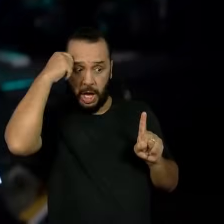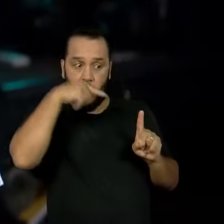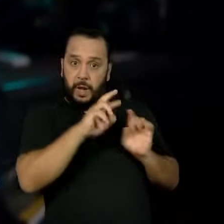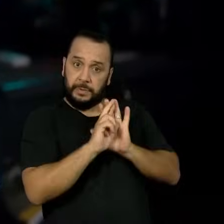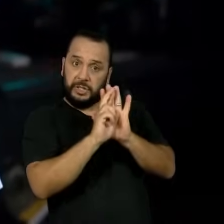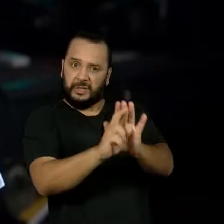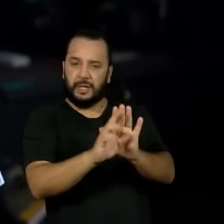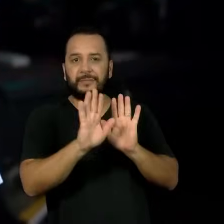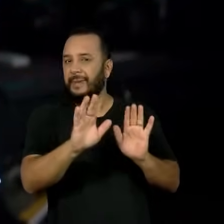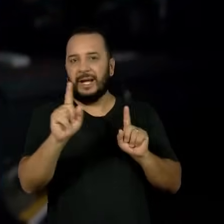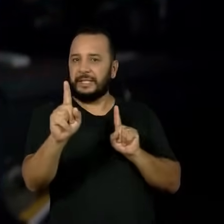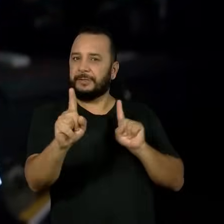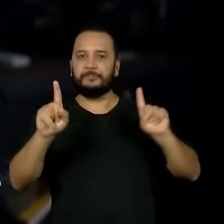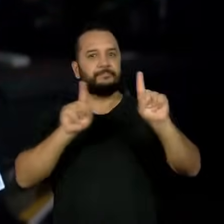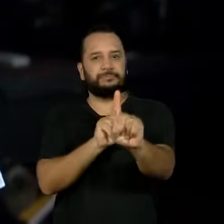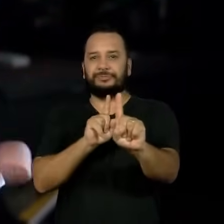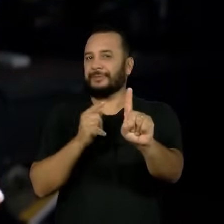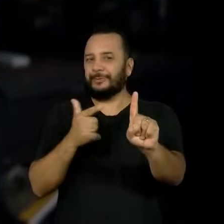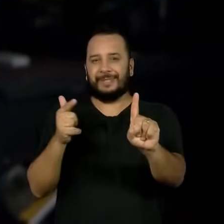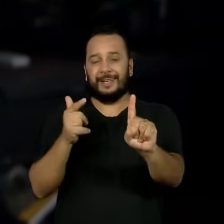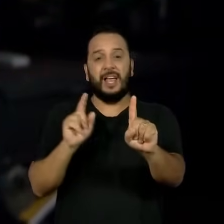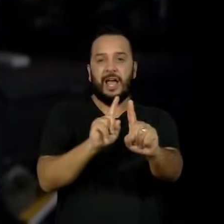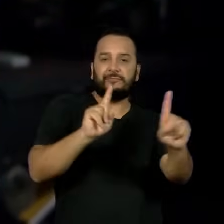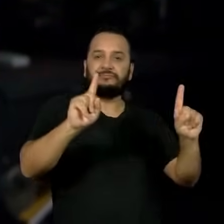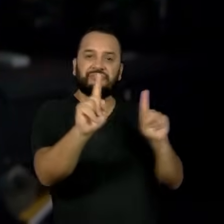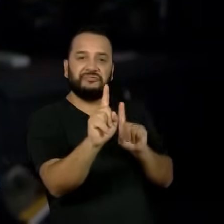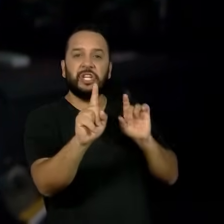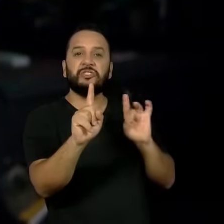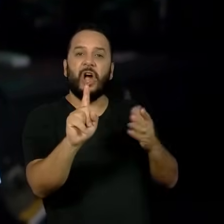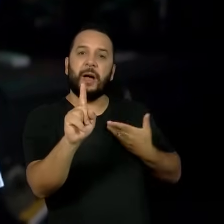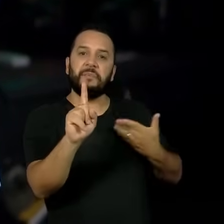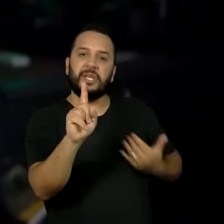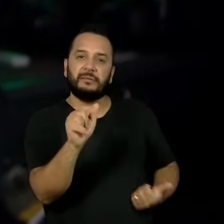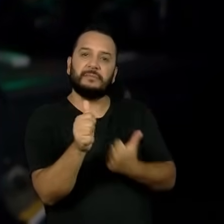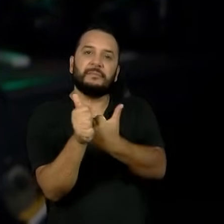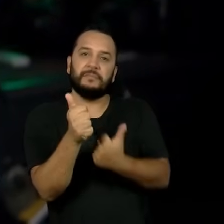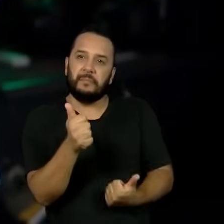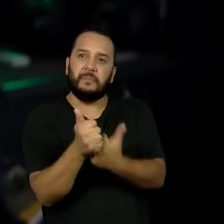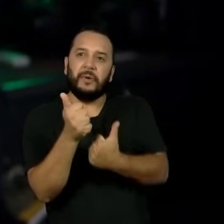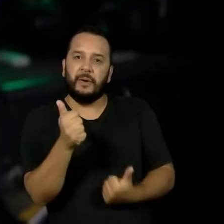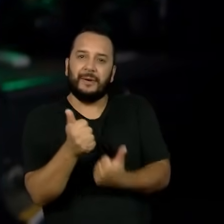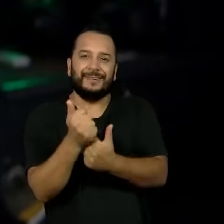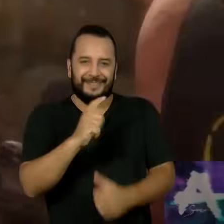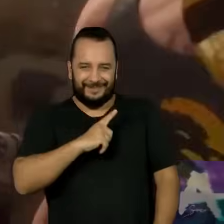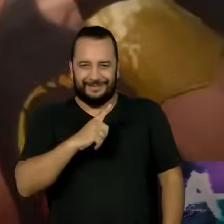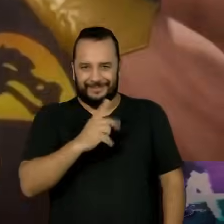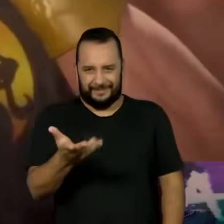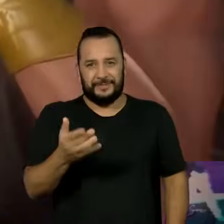tempo não é o protagonista, ele é o amigo do protagonista, que a gente vê isso em várias